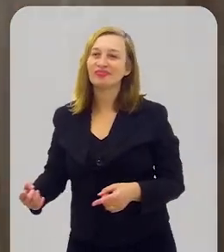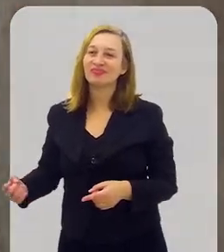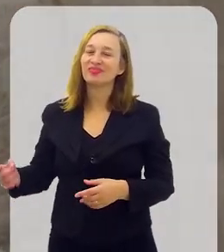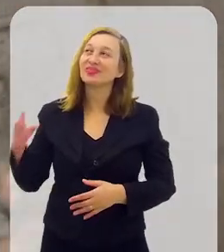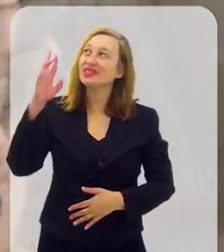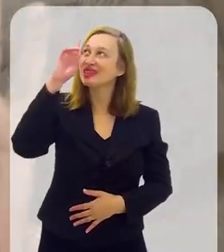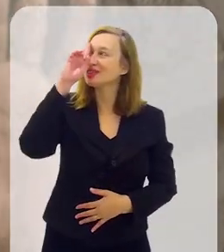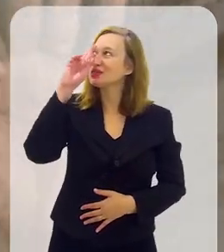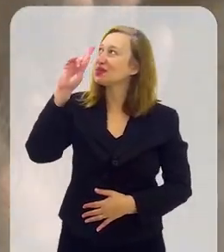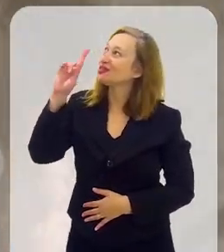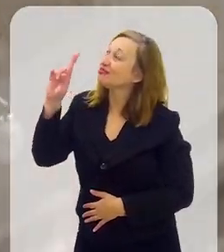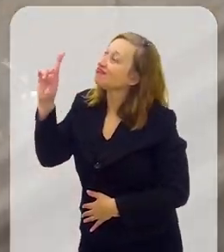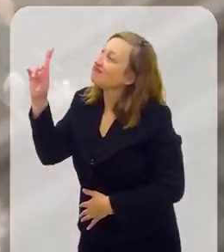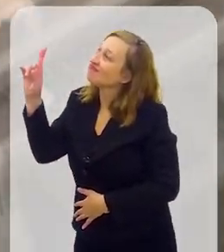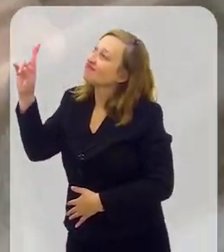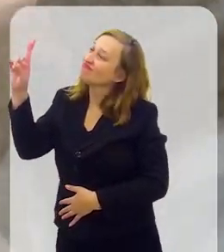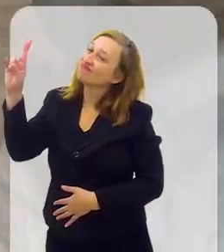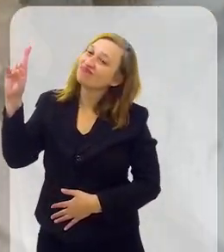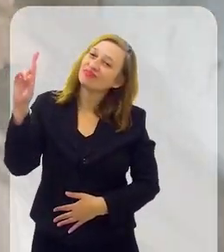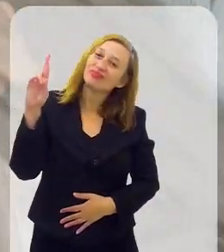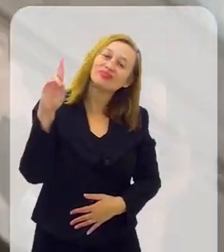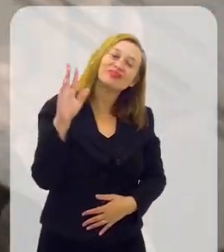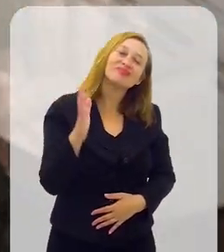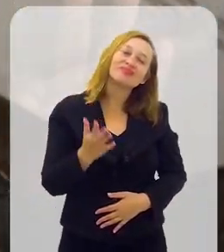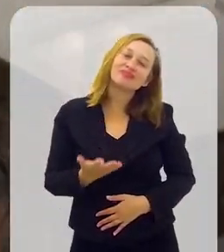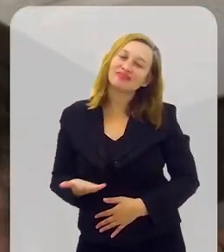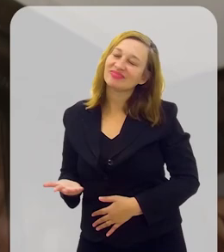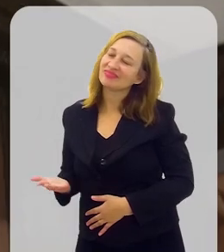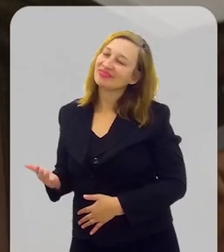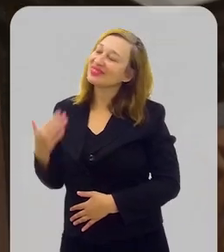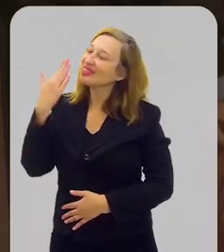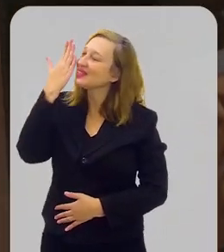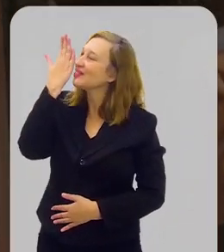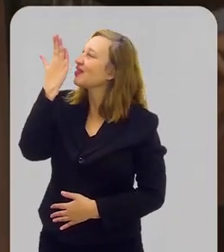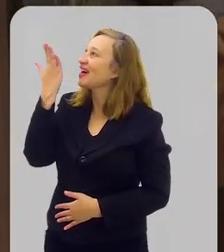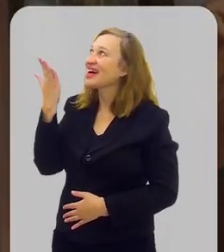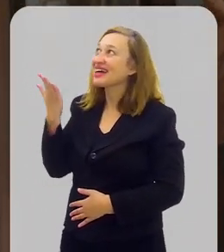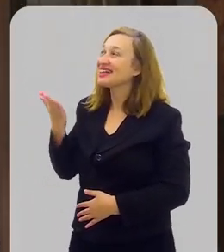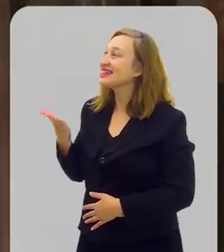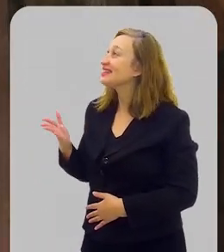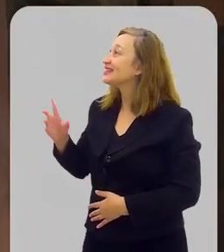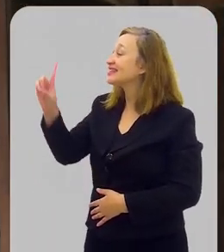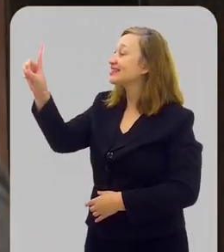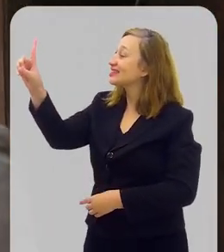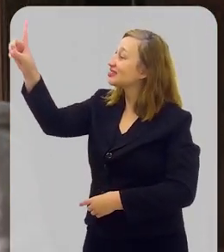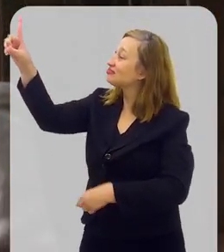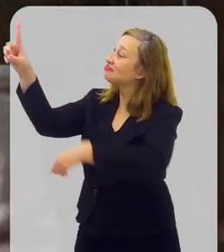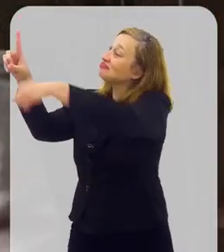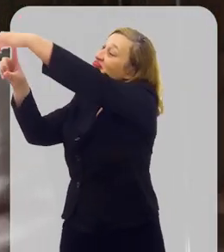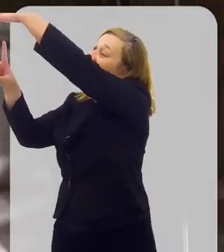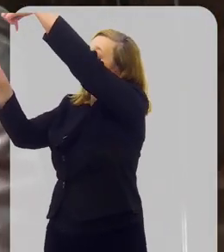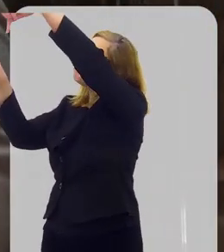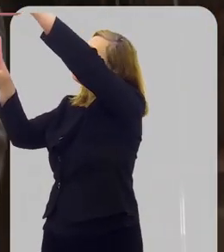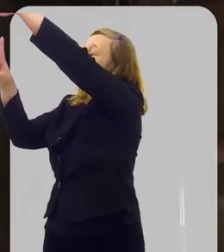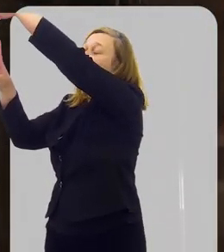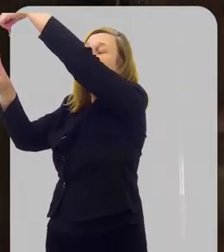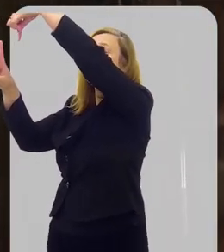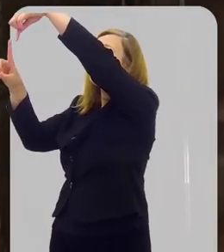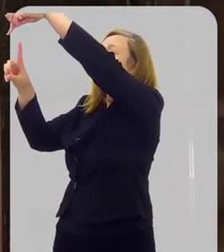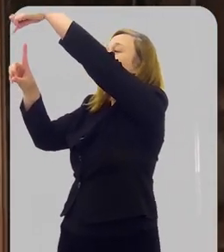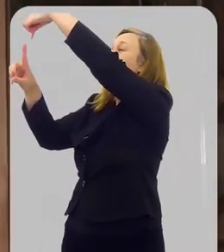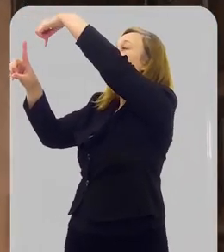Jesus senhor como tu tu és santo